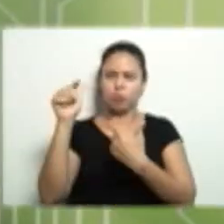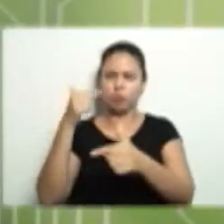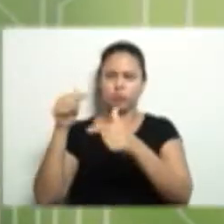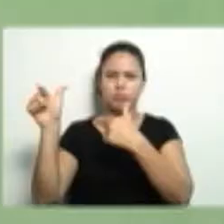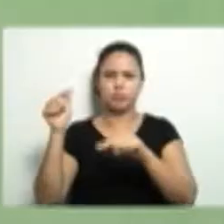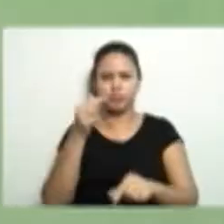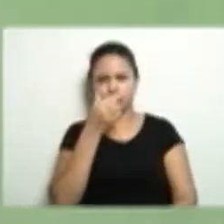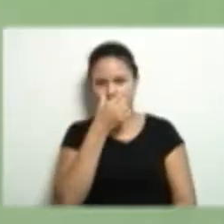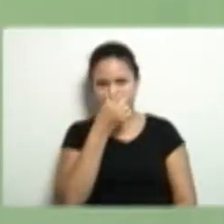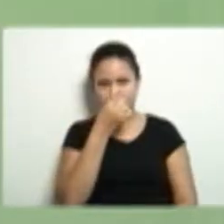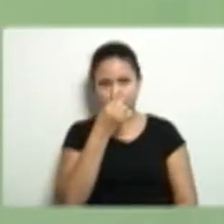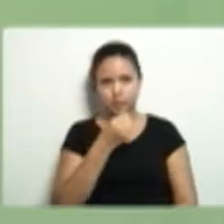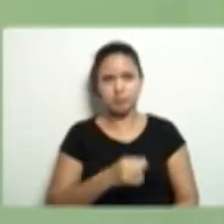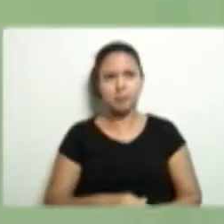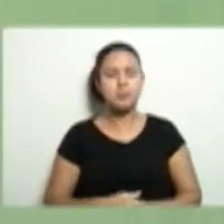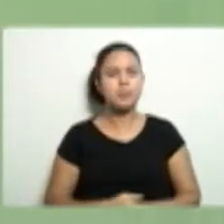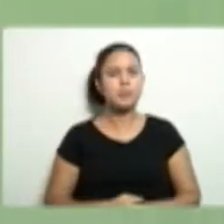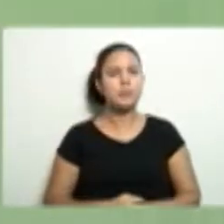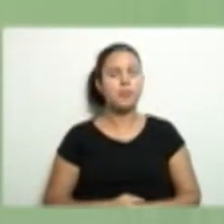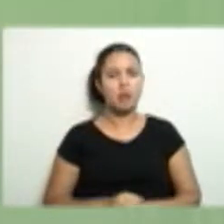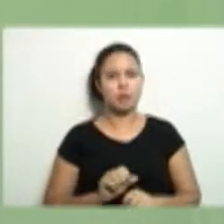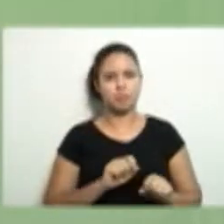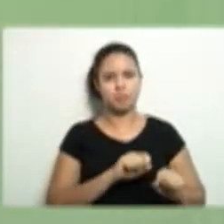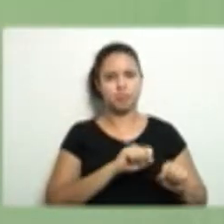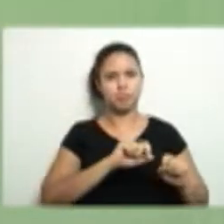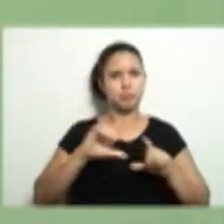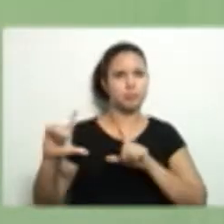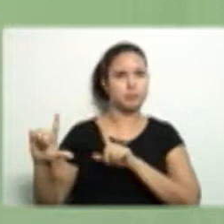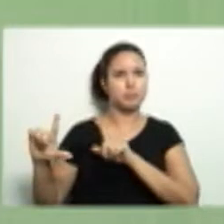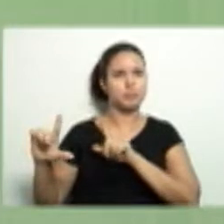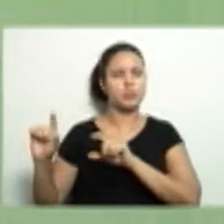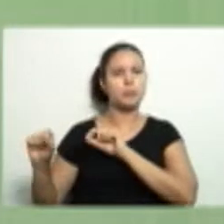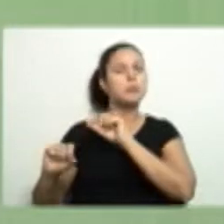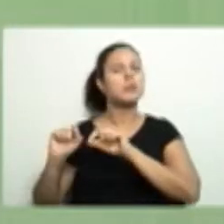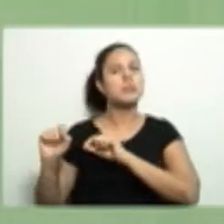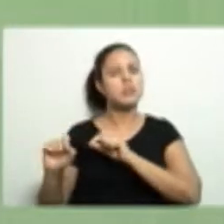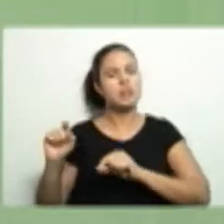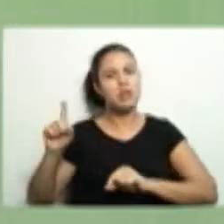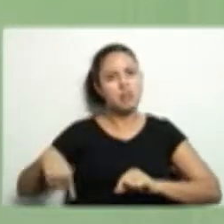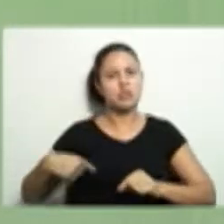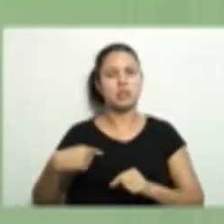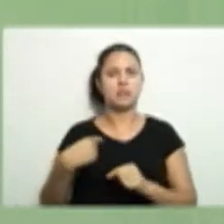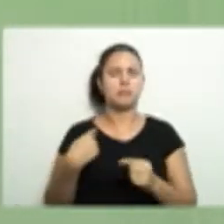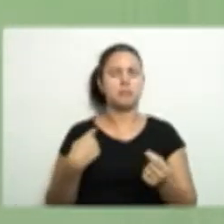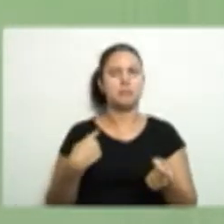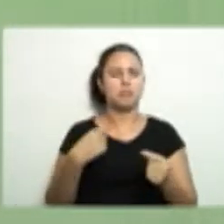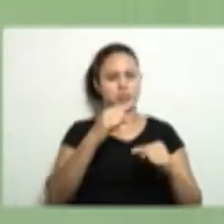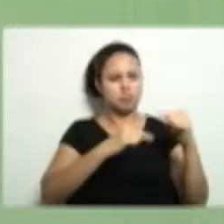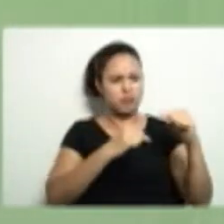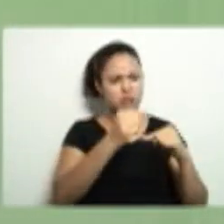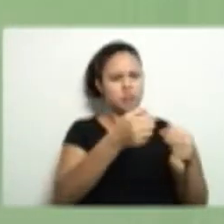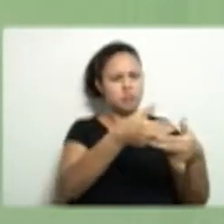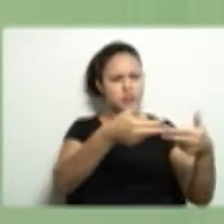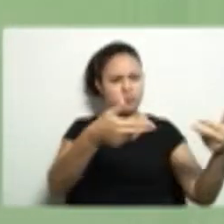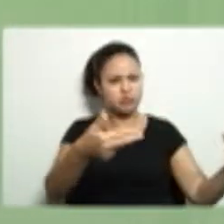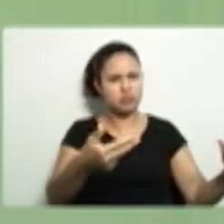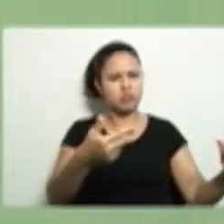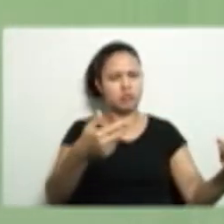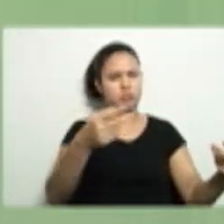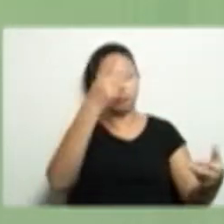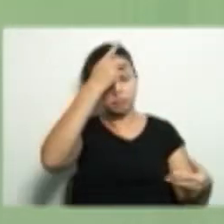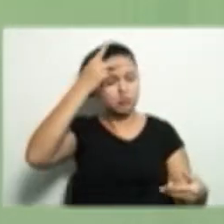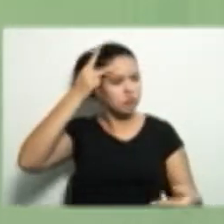que os bens têm as características, os bens são objetos de consumo cujas características incluem